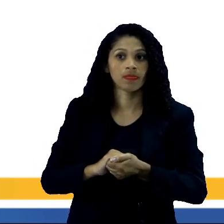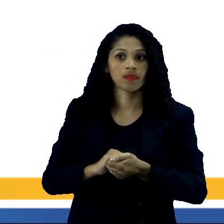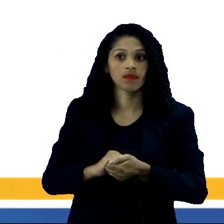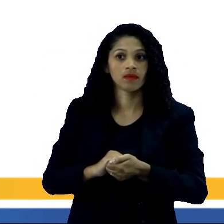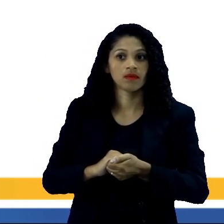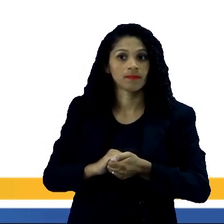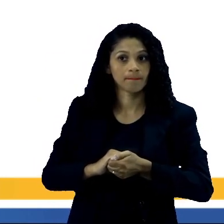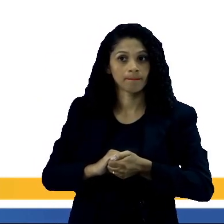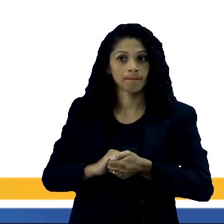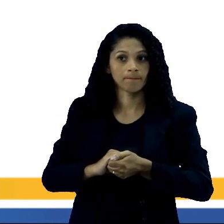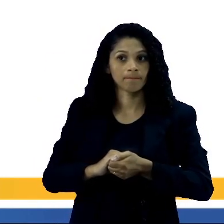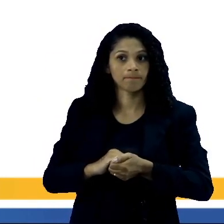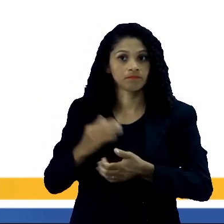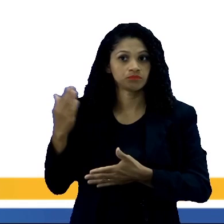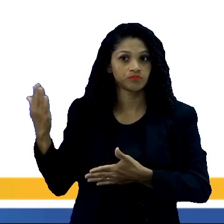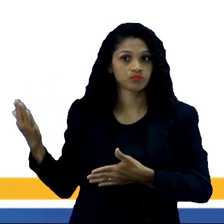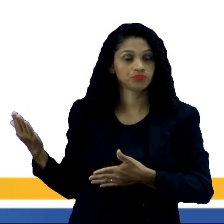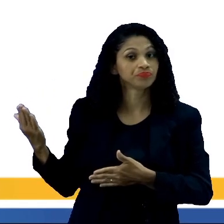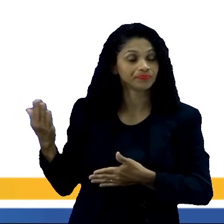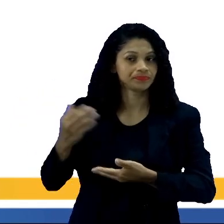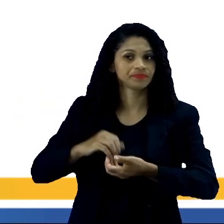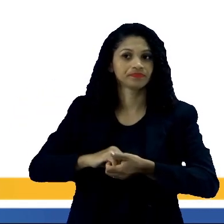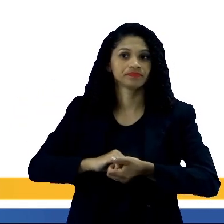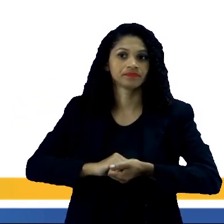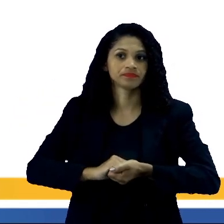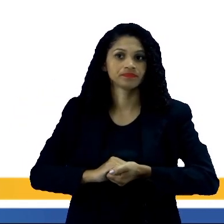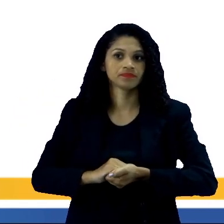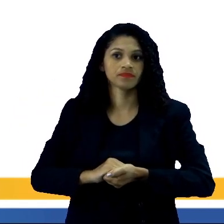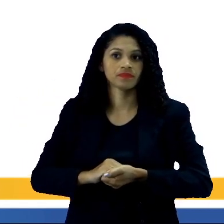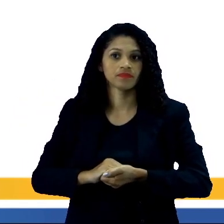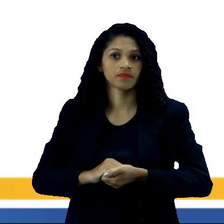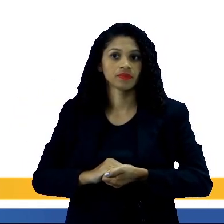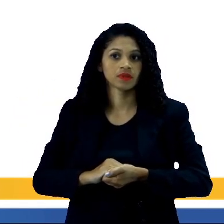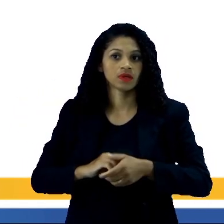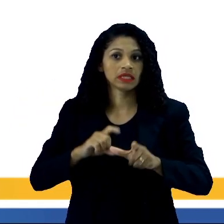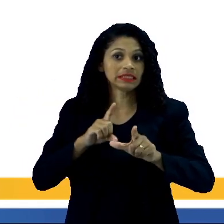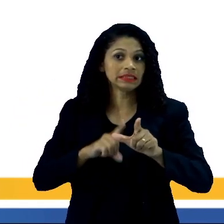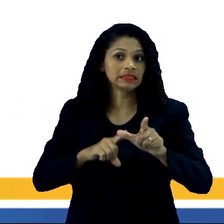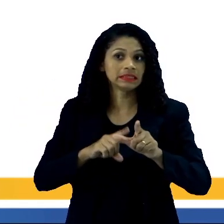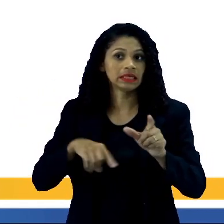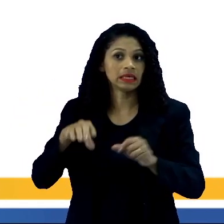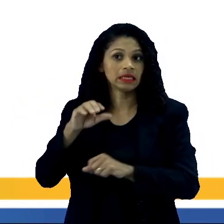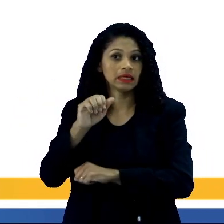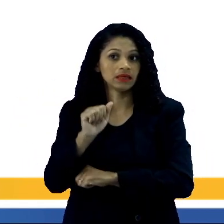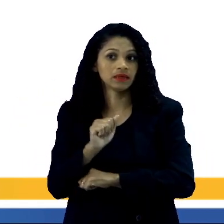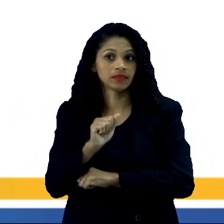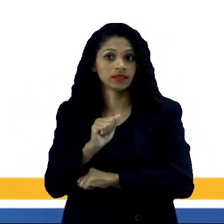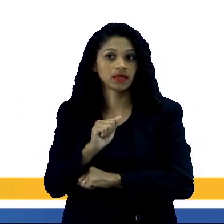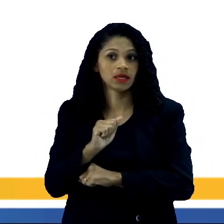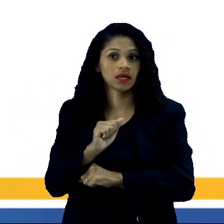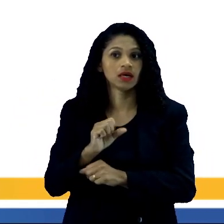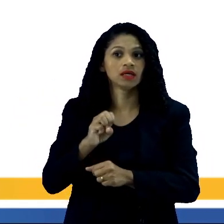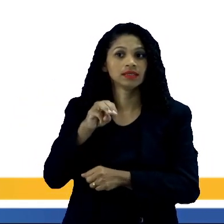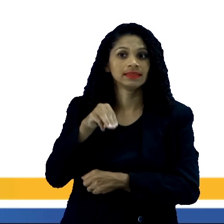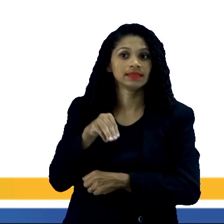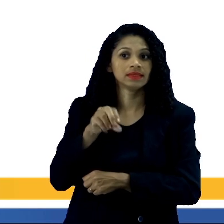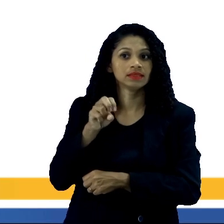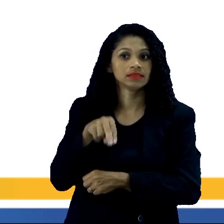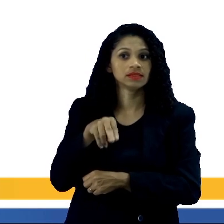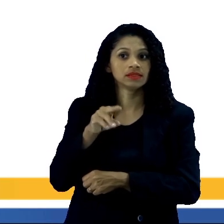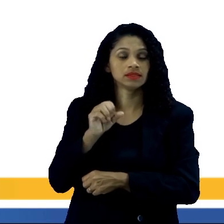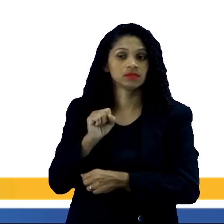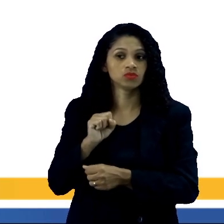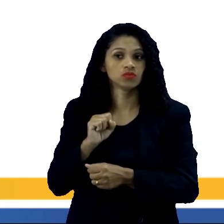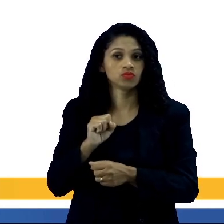correta. Letra A, os neurotransmissores são substâncias químicas que atuam na transmissão do impulso nervoso. Letra B,